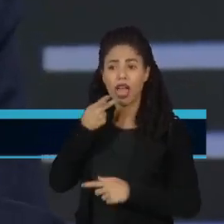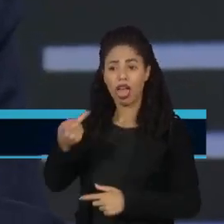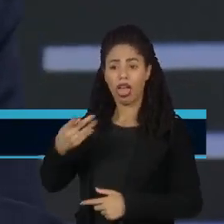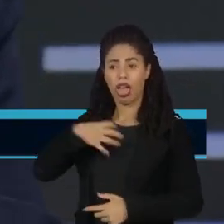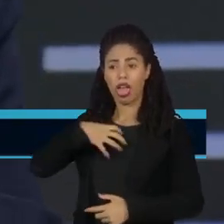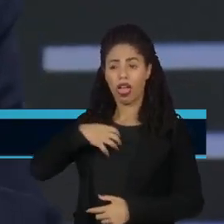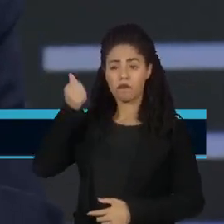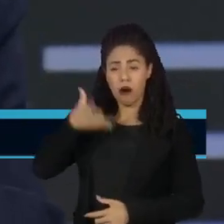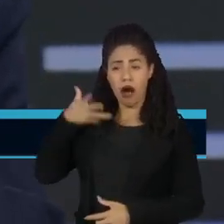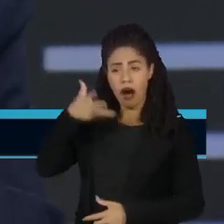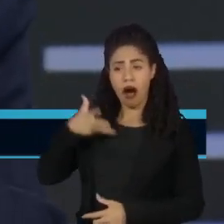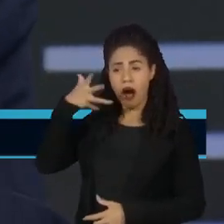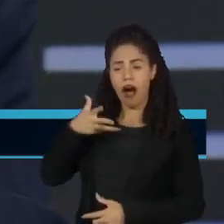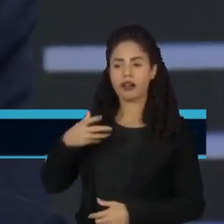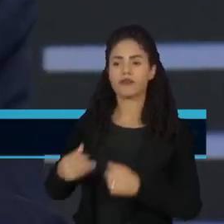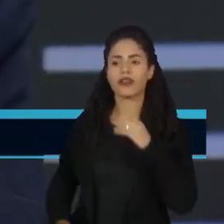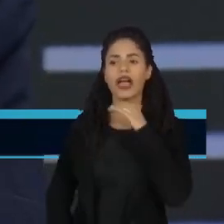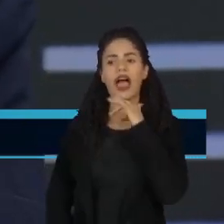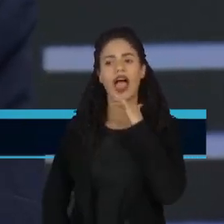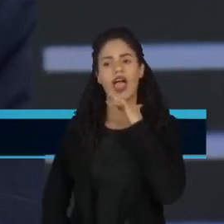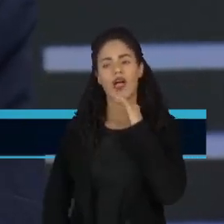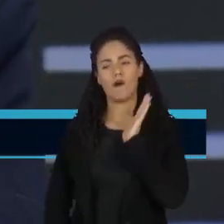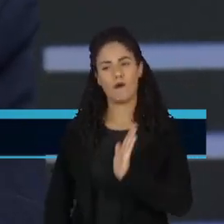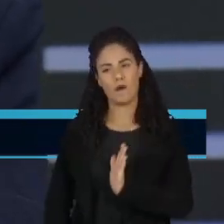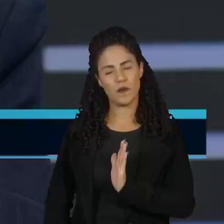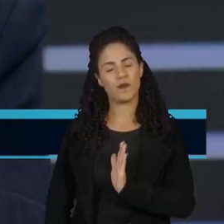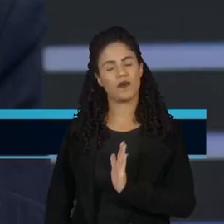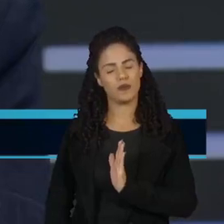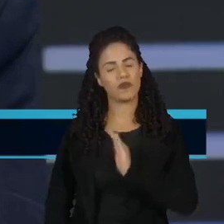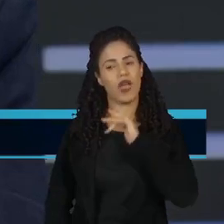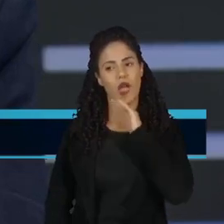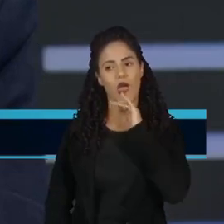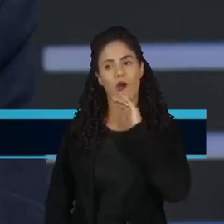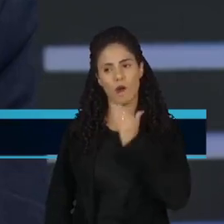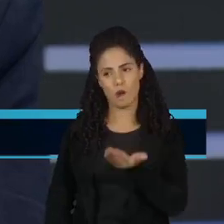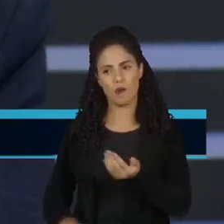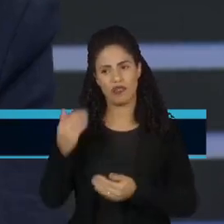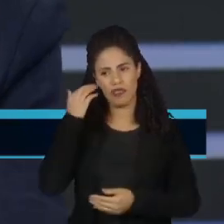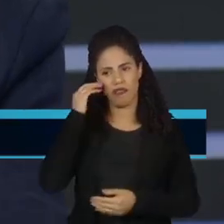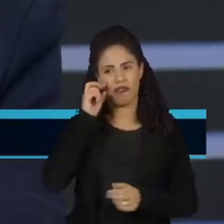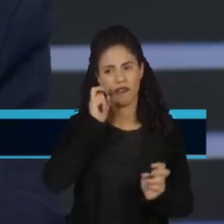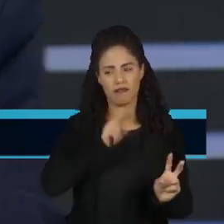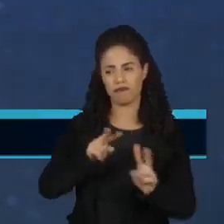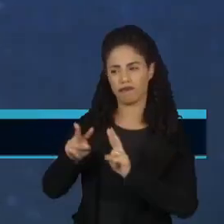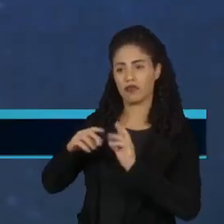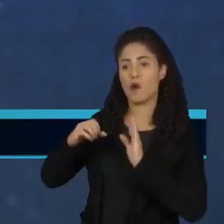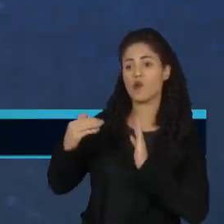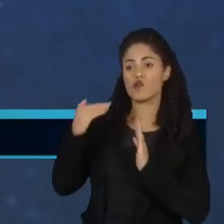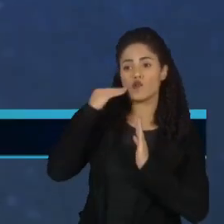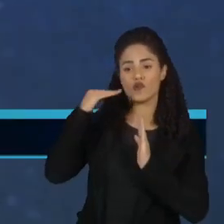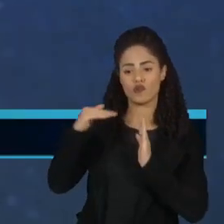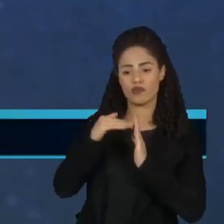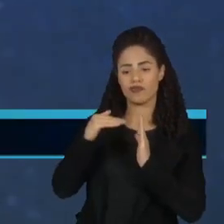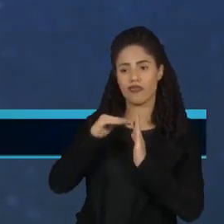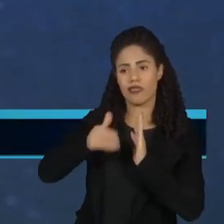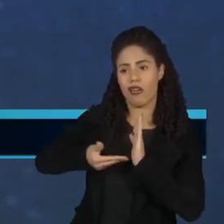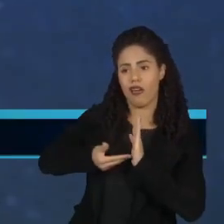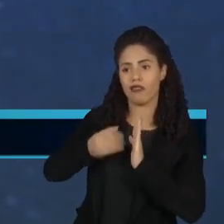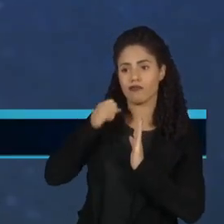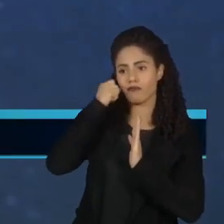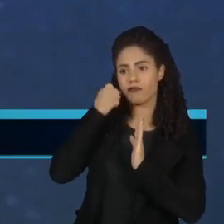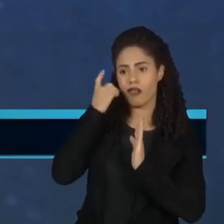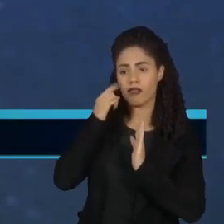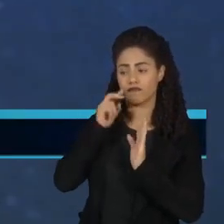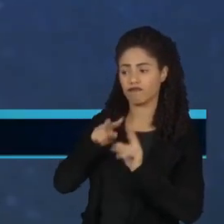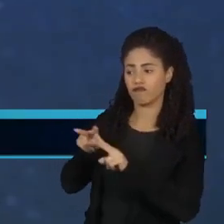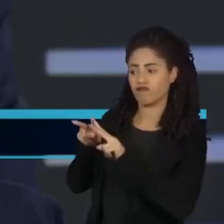do eleitorado, mas é pessimamente recebido no Parlamento, na Câmara e no Senado e no chamado mercado. Essa que é a realidade.